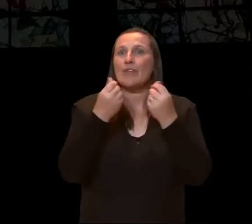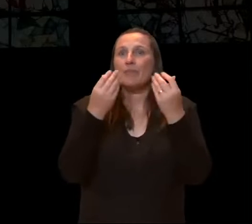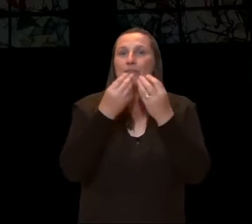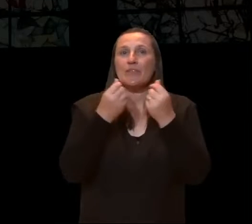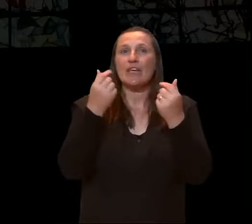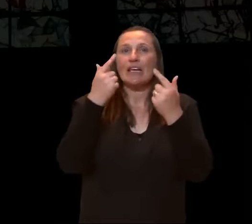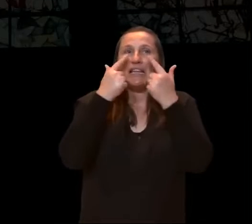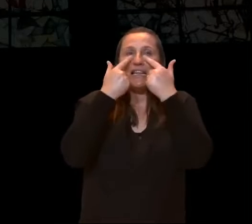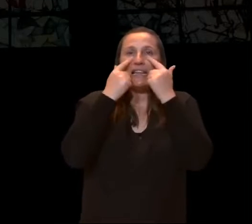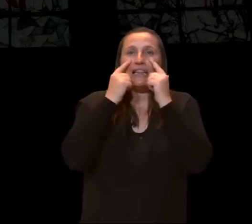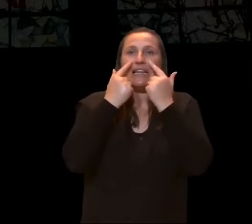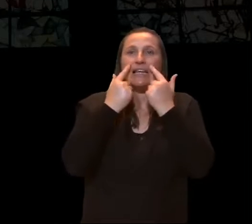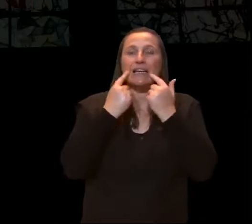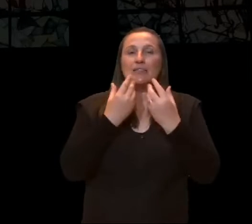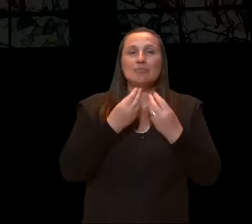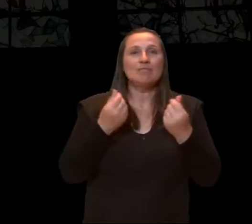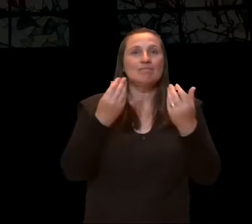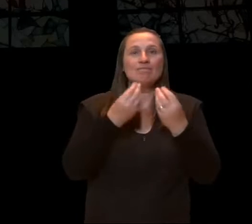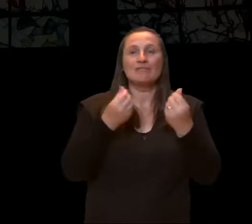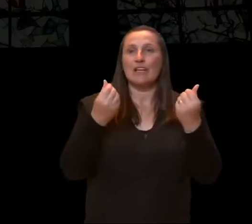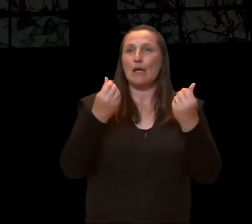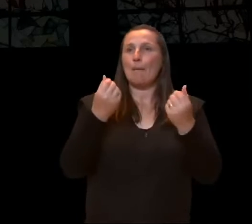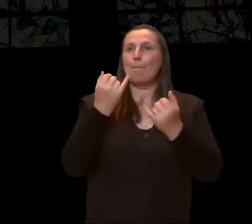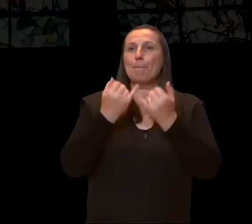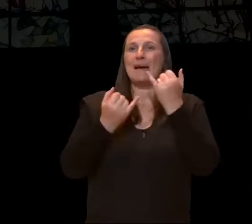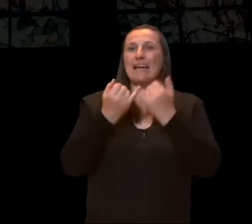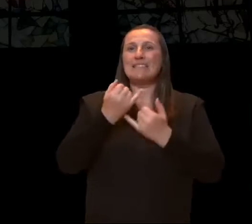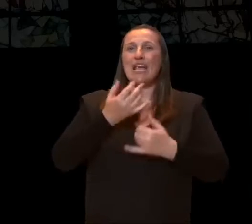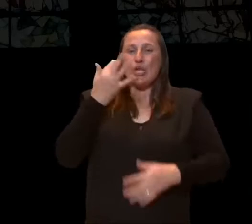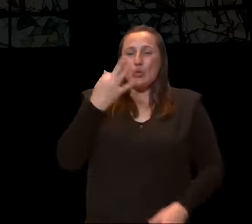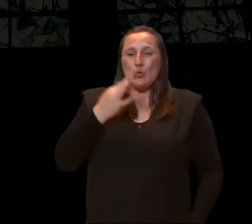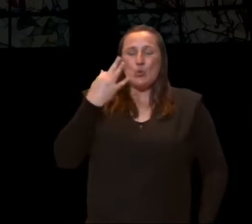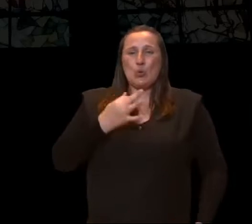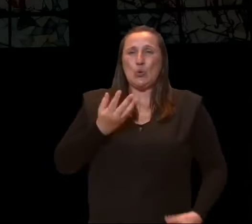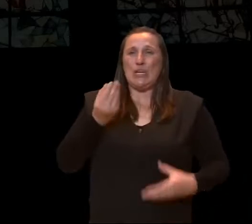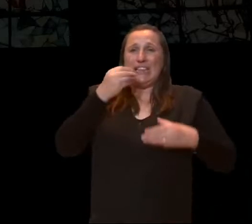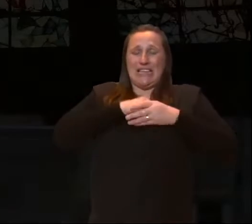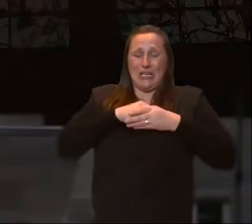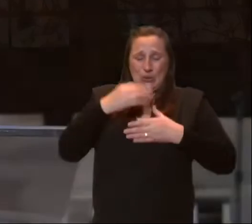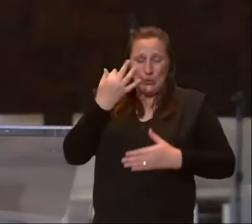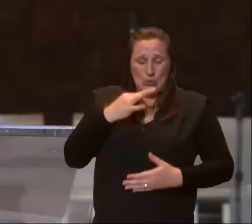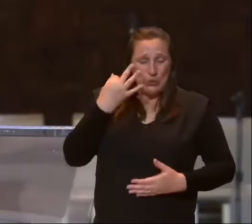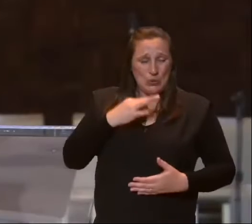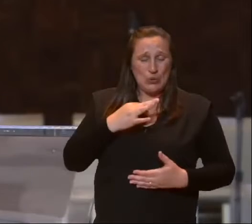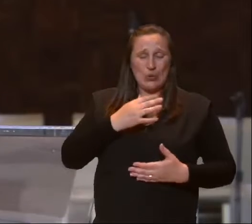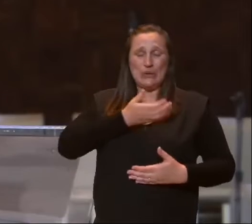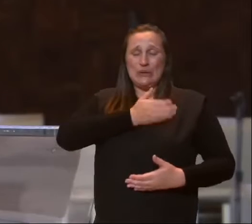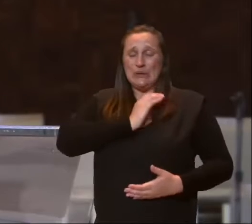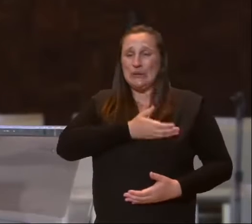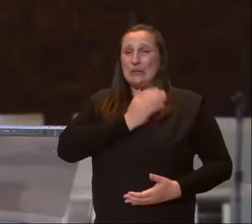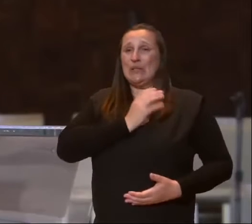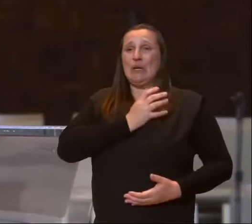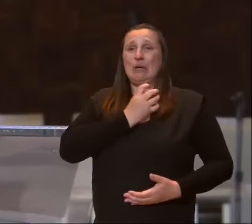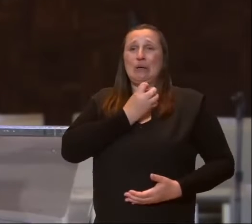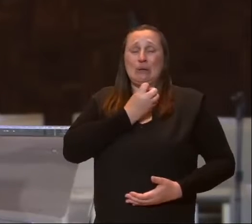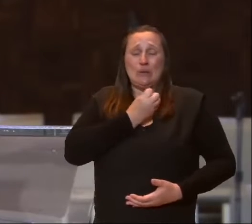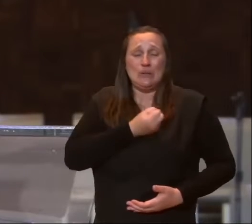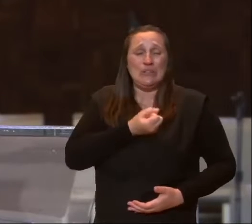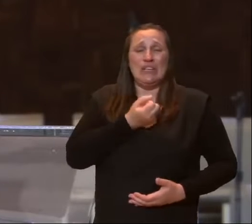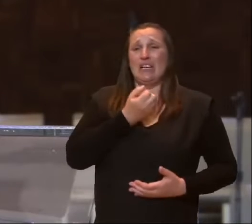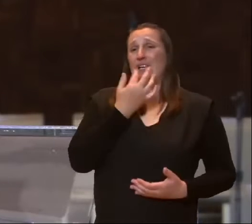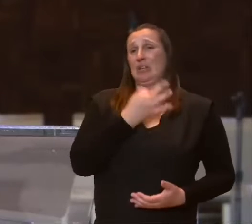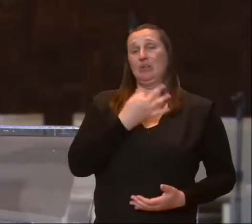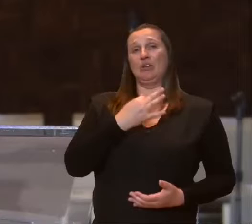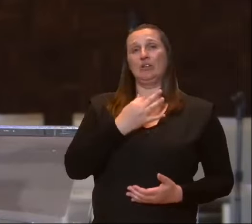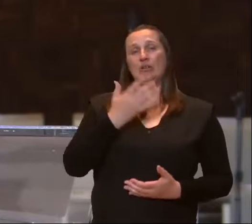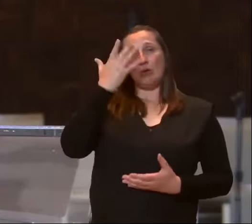o momento quando a gente alimenta a dor. E talvez você tenha alimentado a dor no teu coração. Quando estamos com a